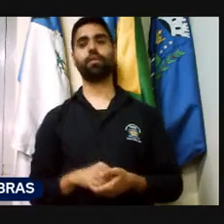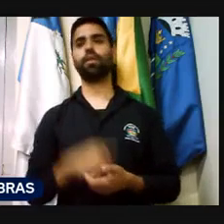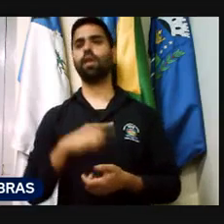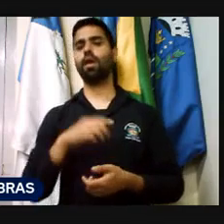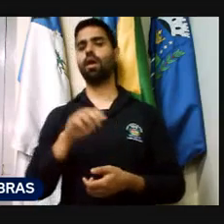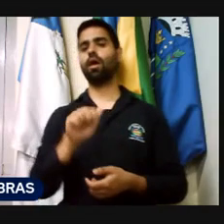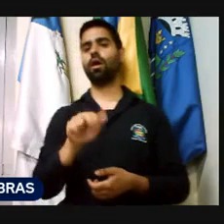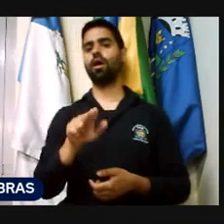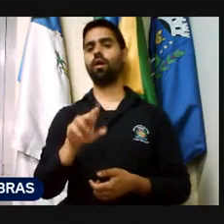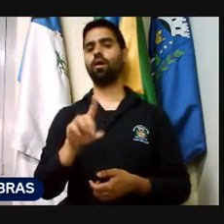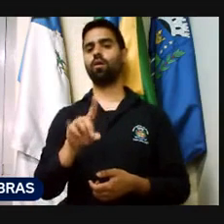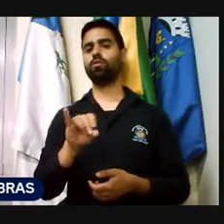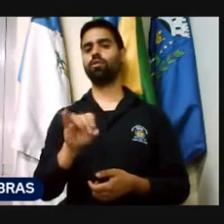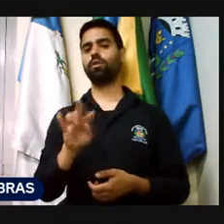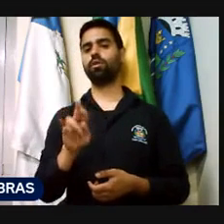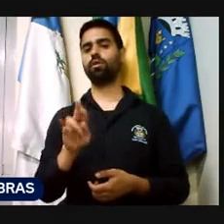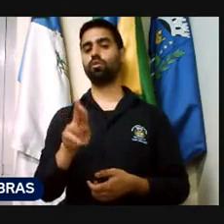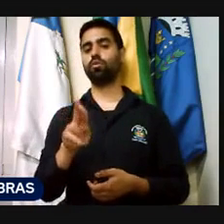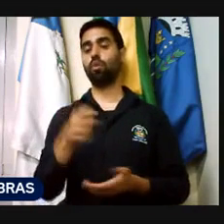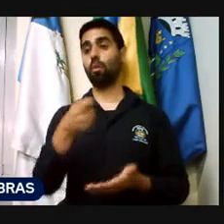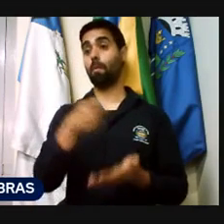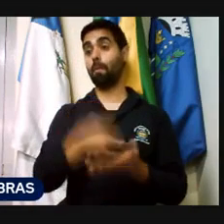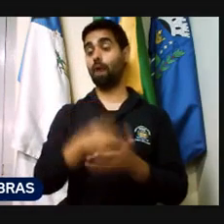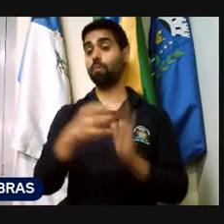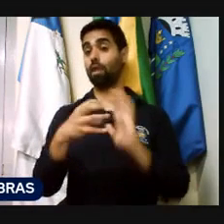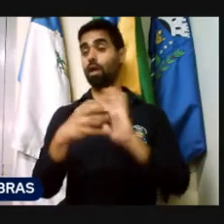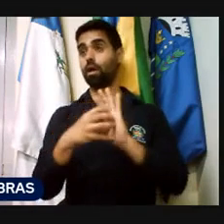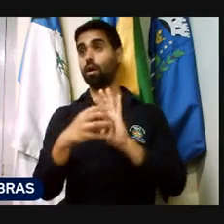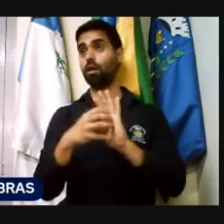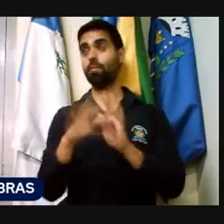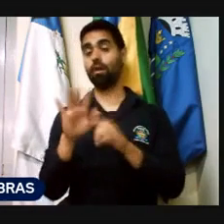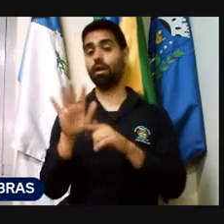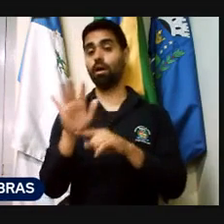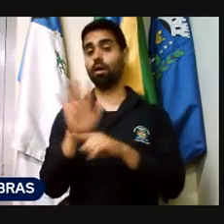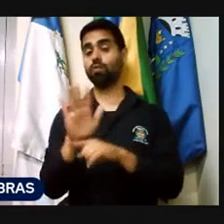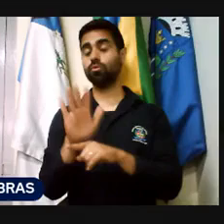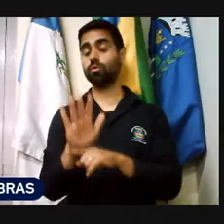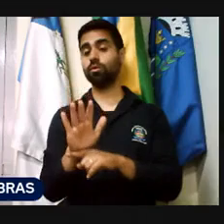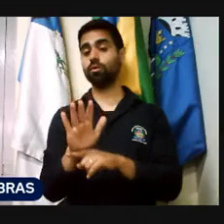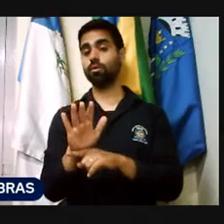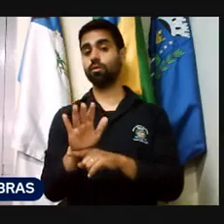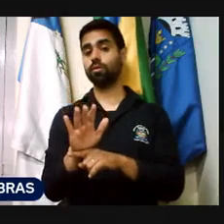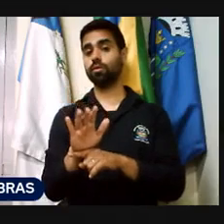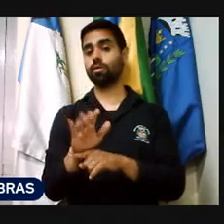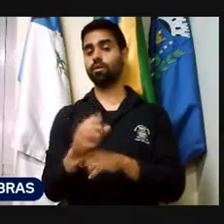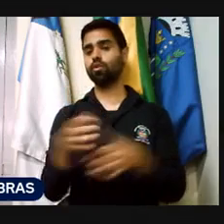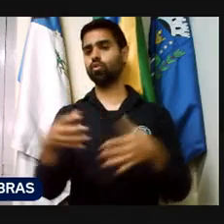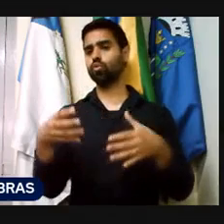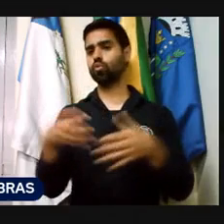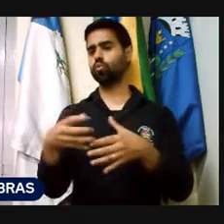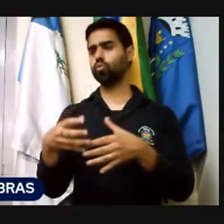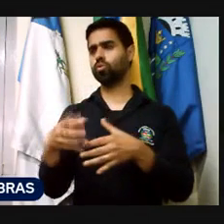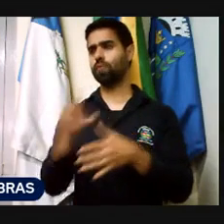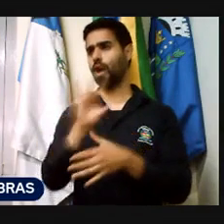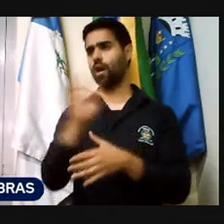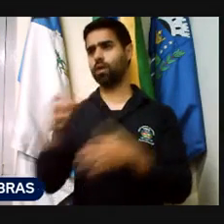auditores pagos pela Câmara para auxiliar as comissões